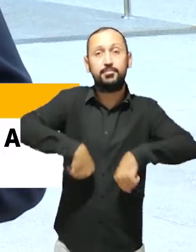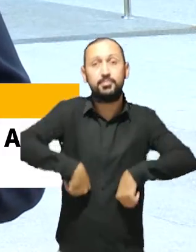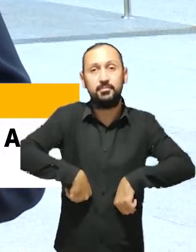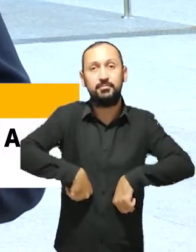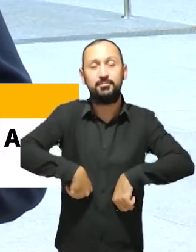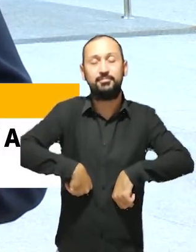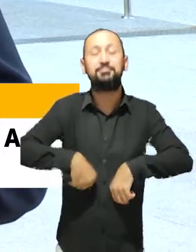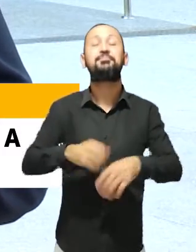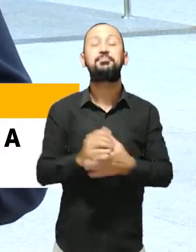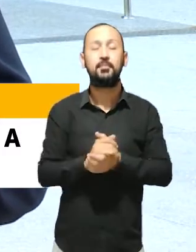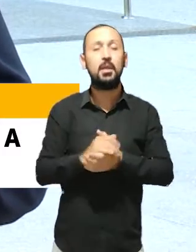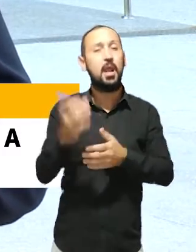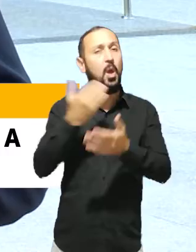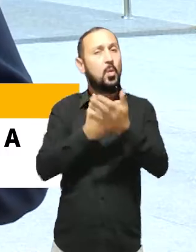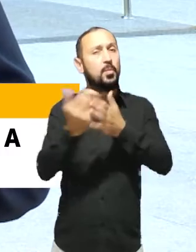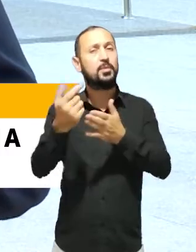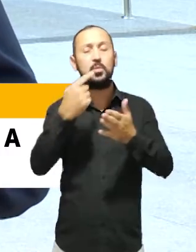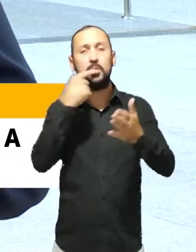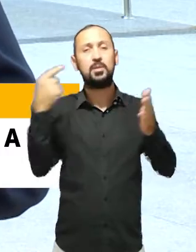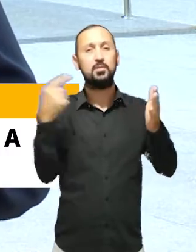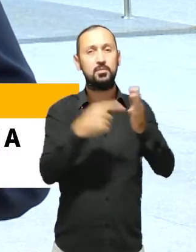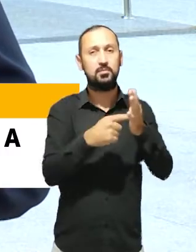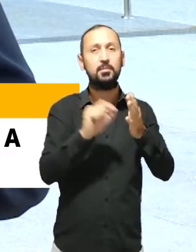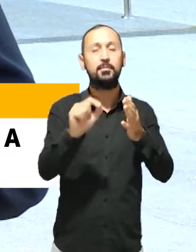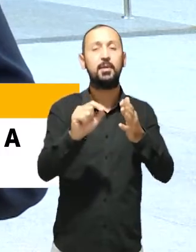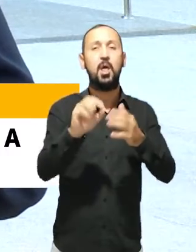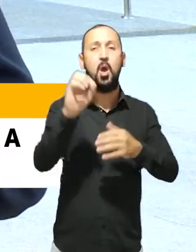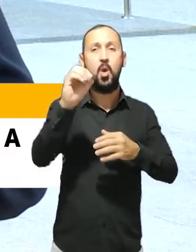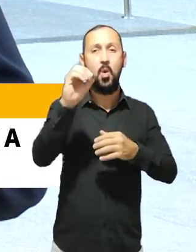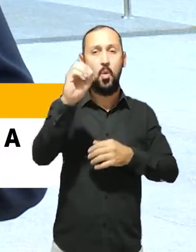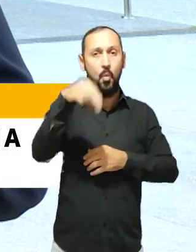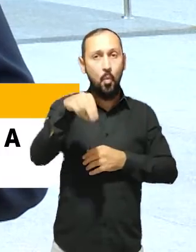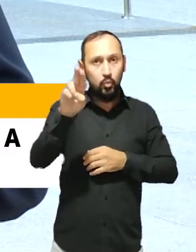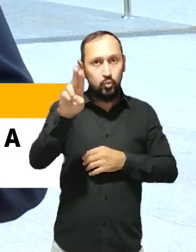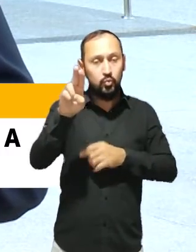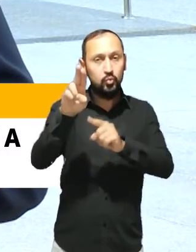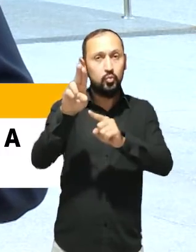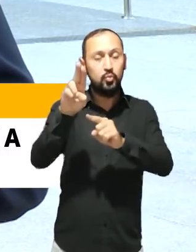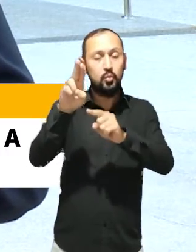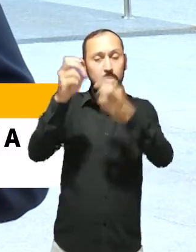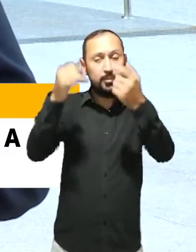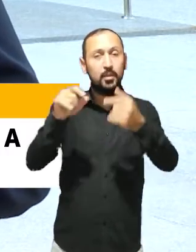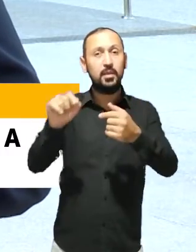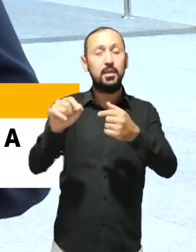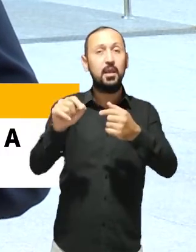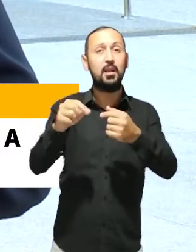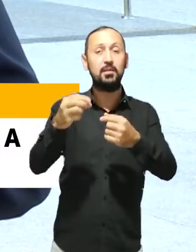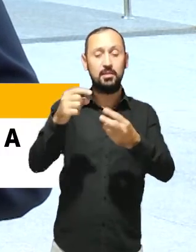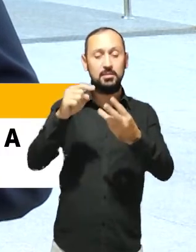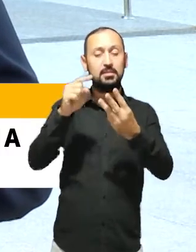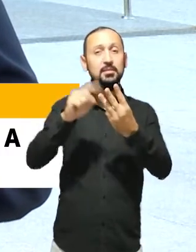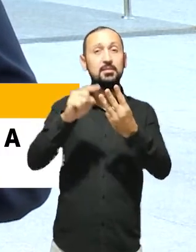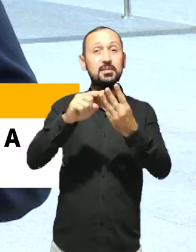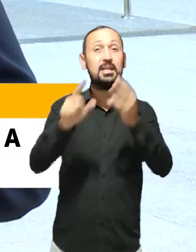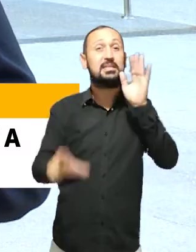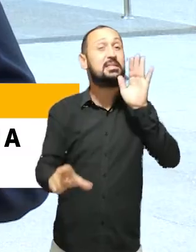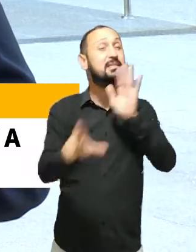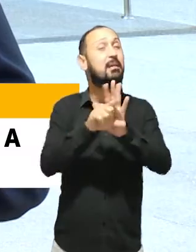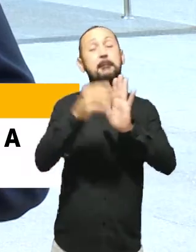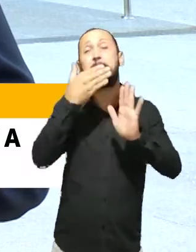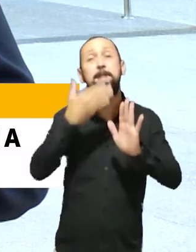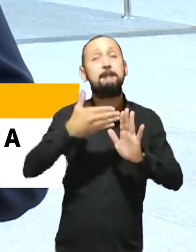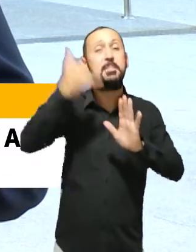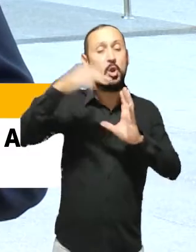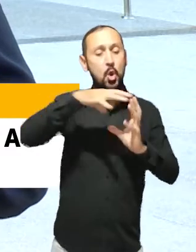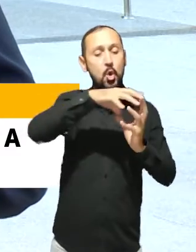Antonio conseguiu denunciá-lo ela é considerada pela Organização das Nações Unidas como uma das três